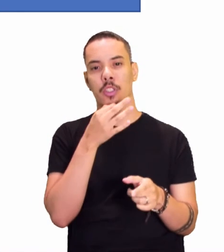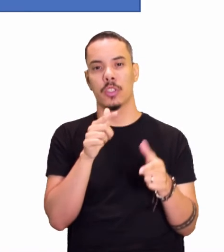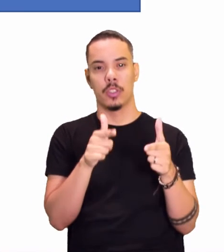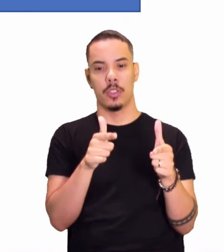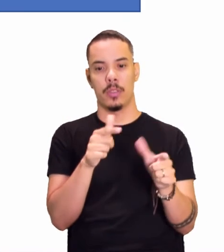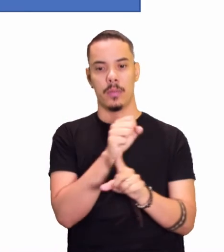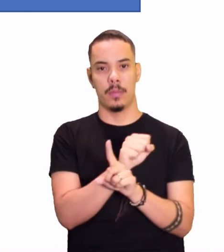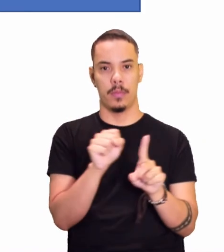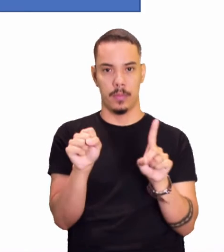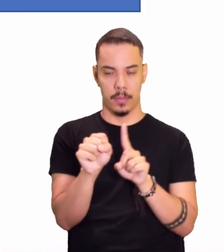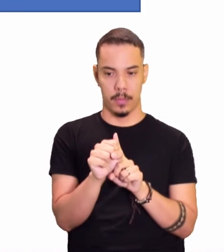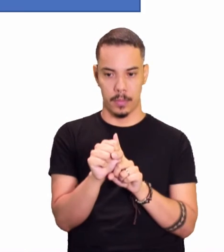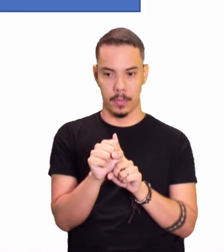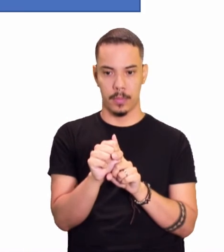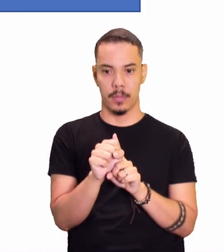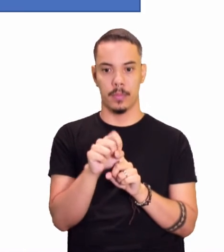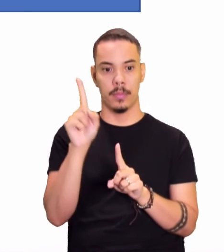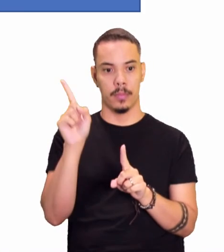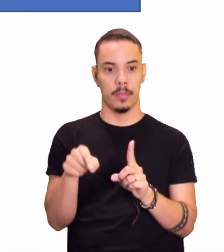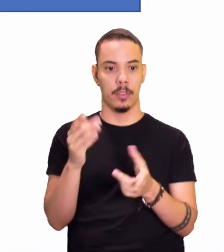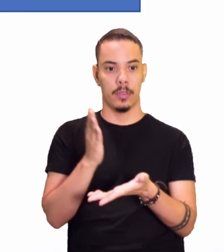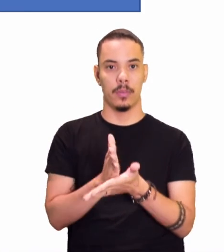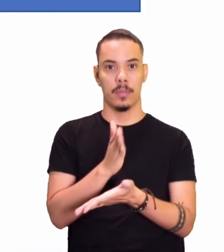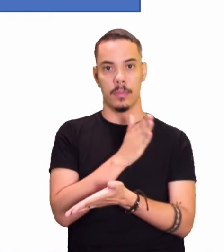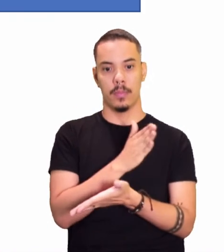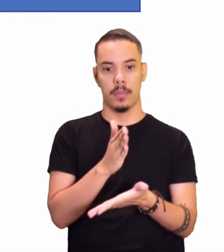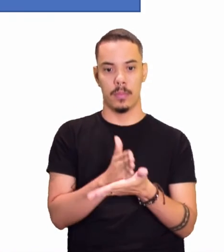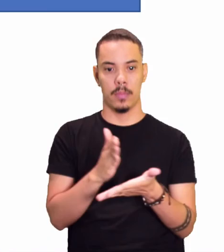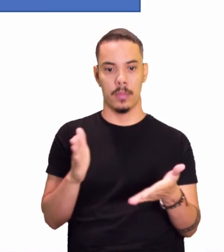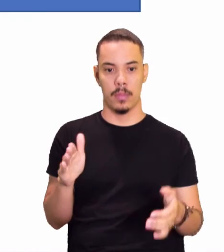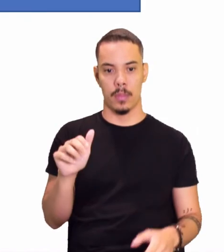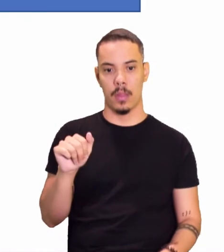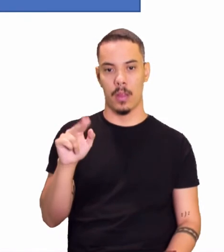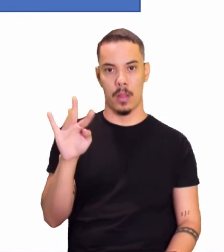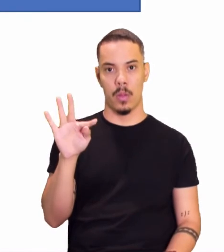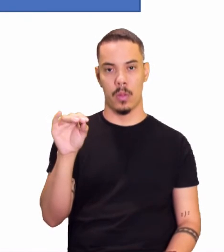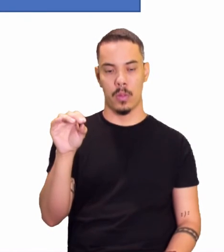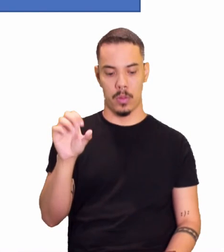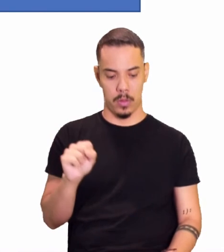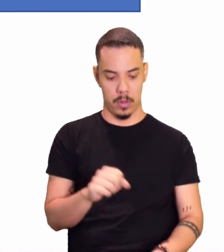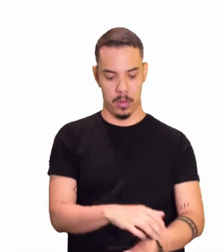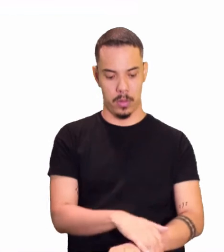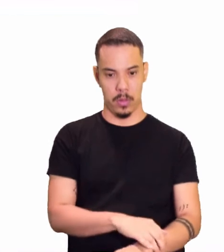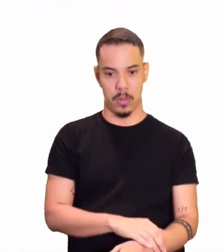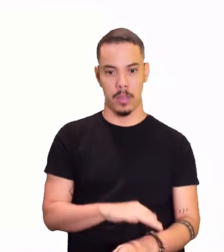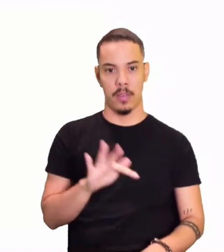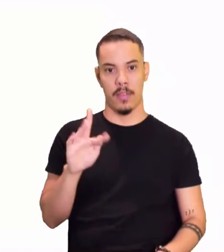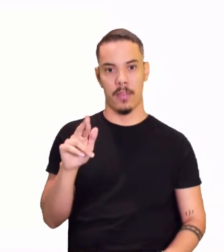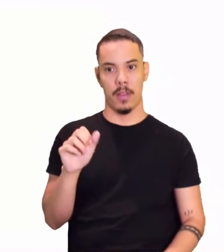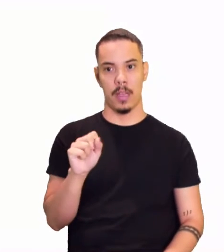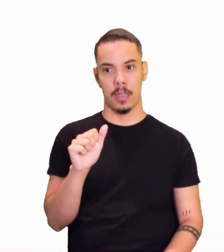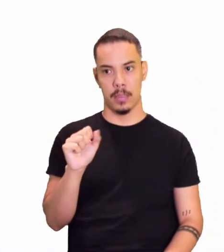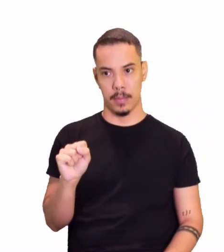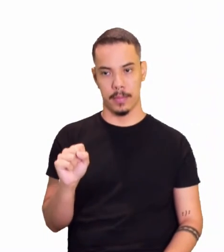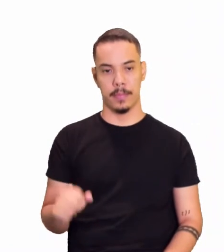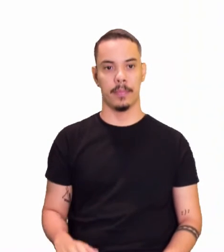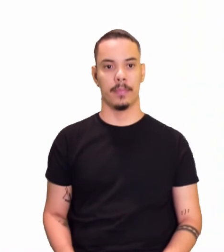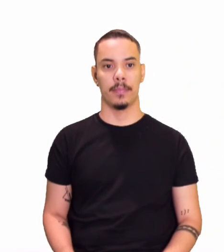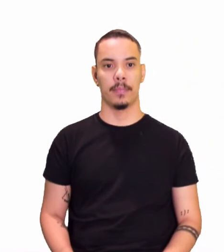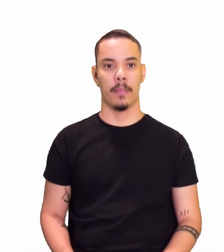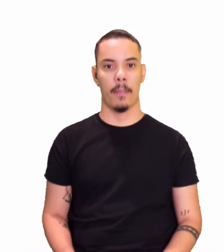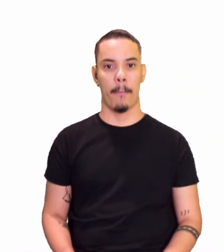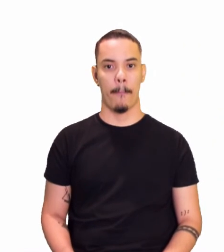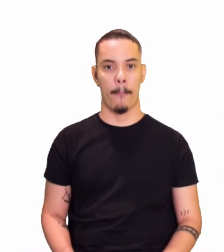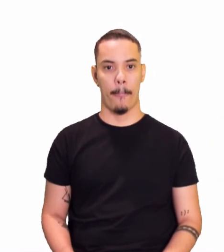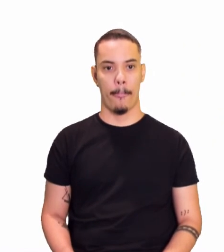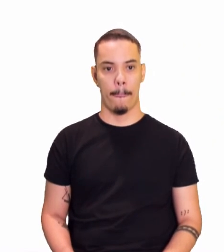sociedade, certo? Ele era dividido em autos e farsas. Autos com temas religiosos e farsas